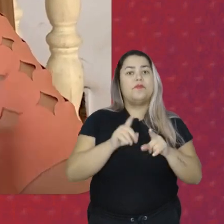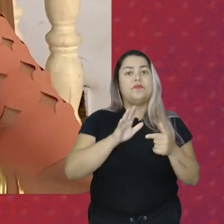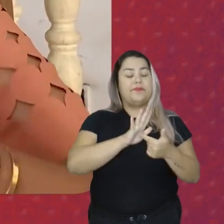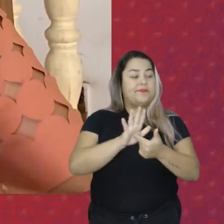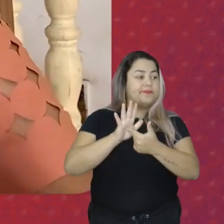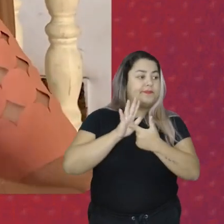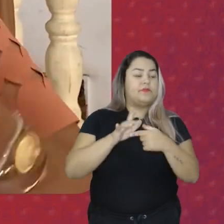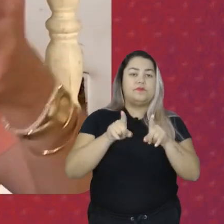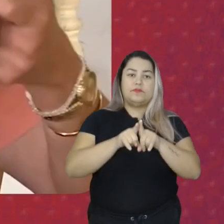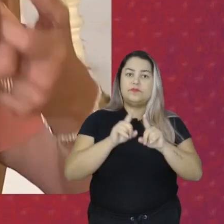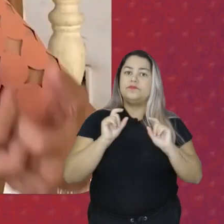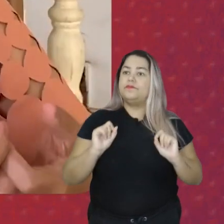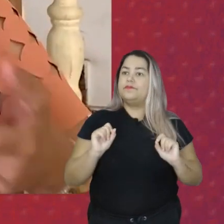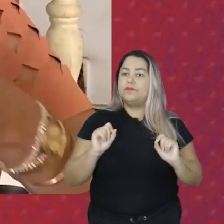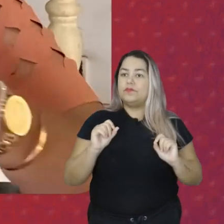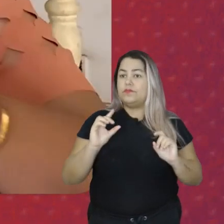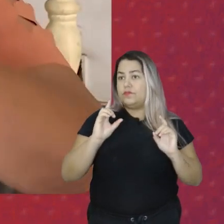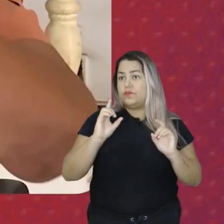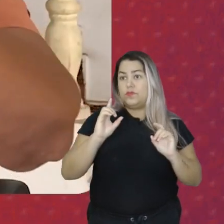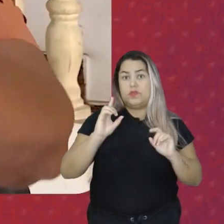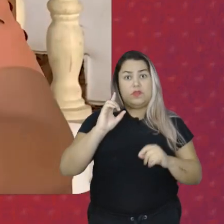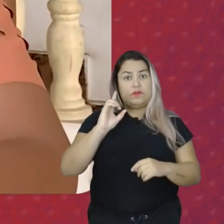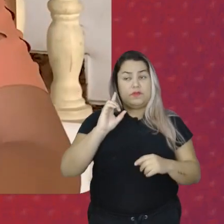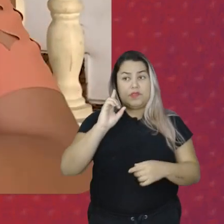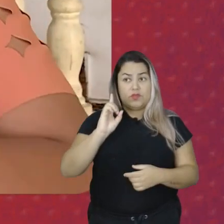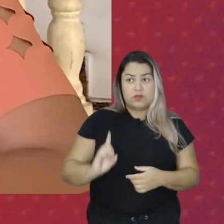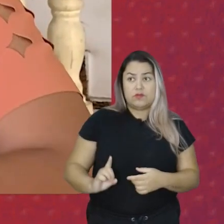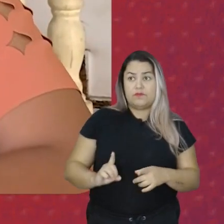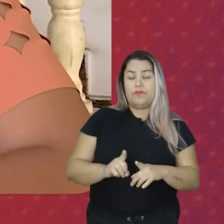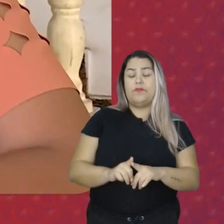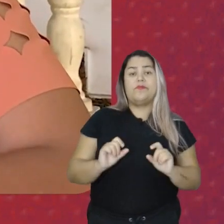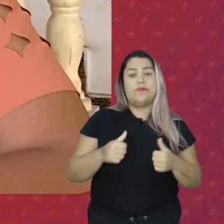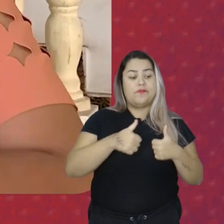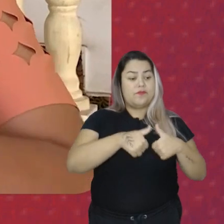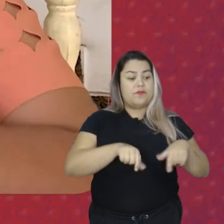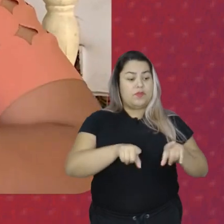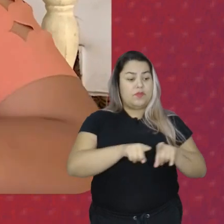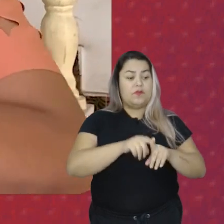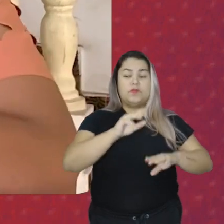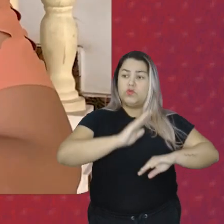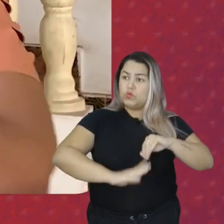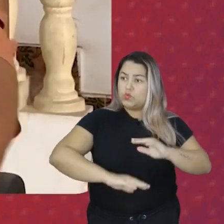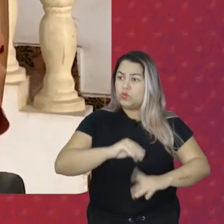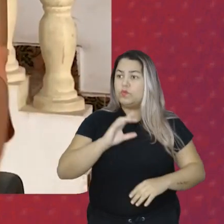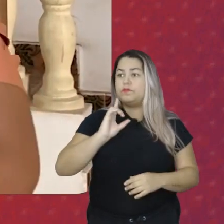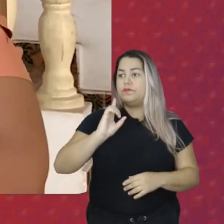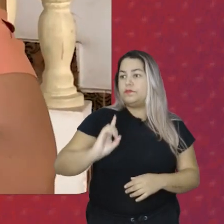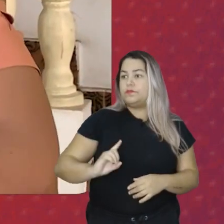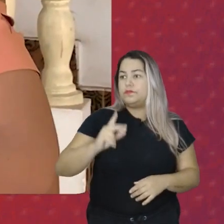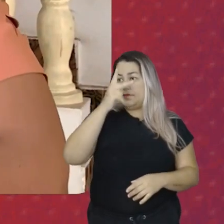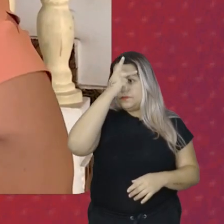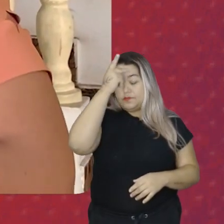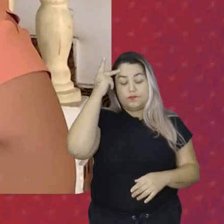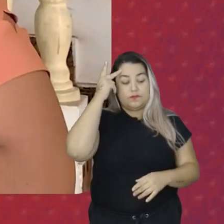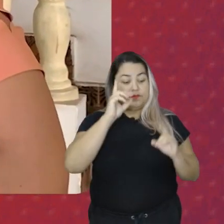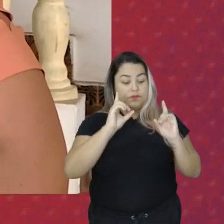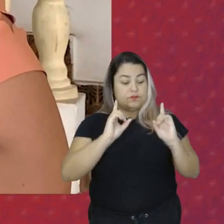demonstração de que nem direitos humanos estavam atuando, nem os direitos das pessoas